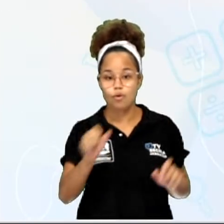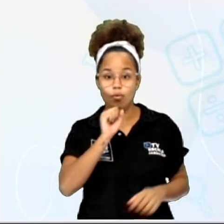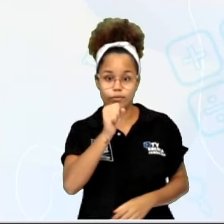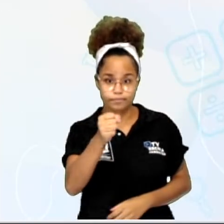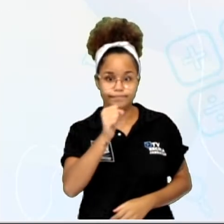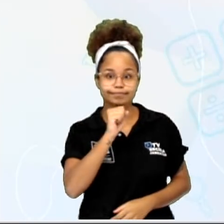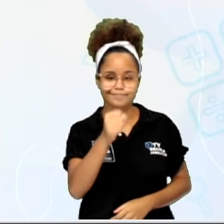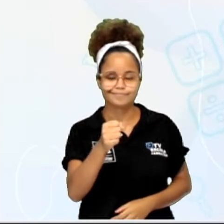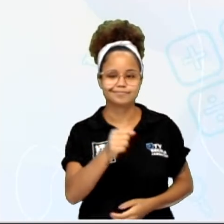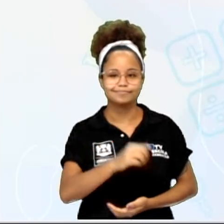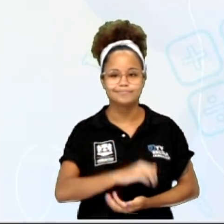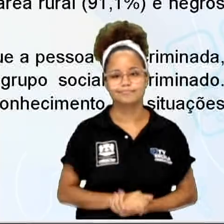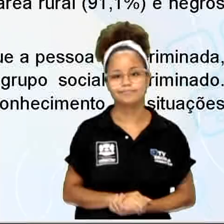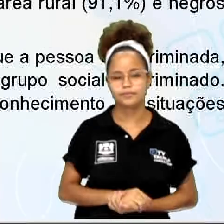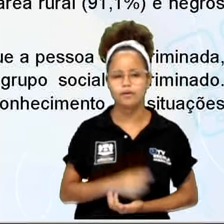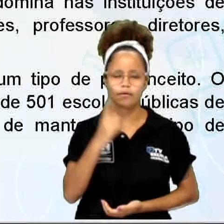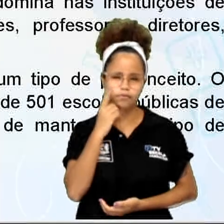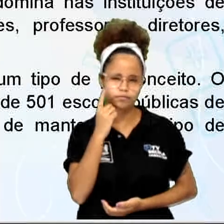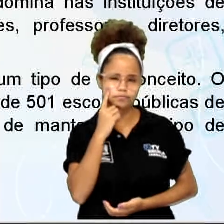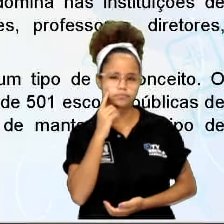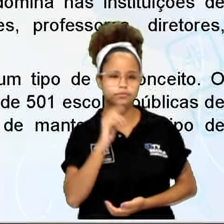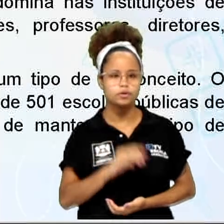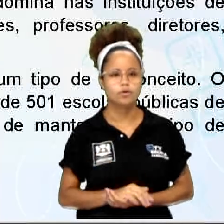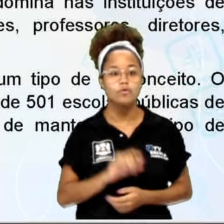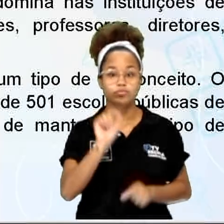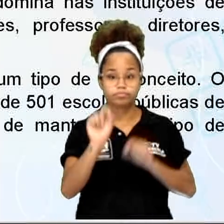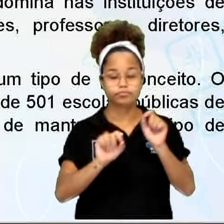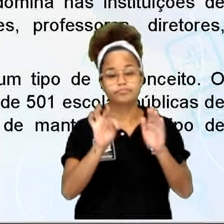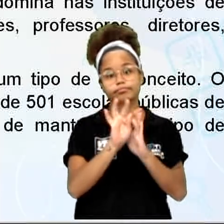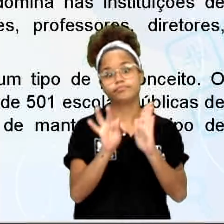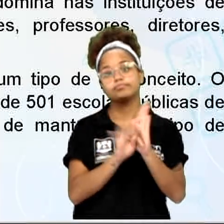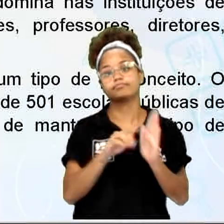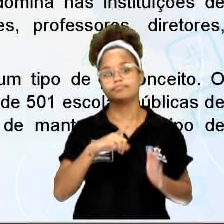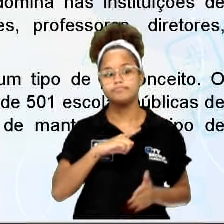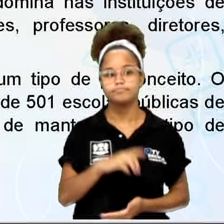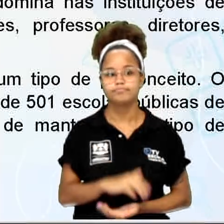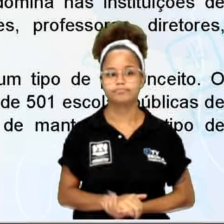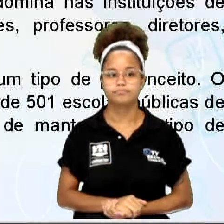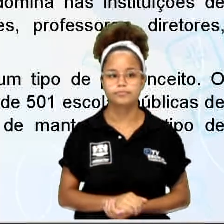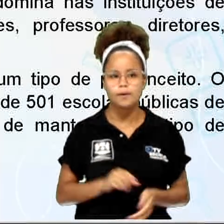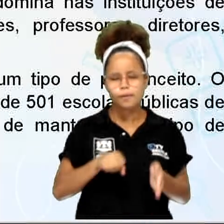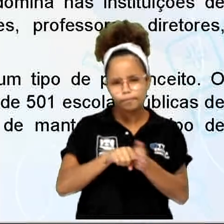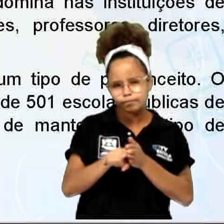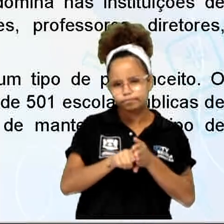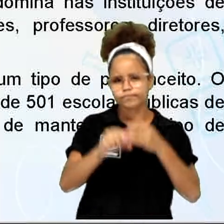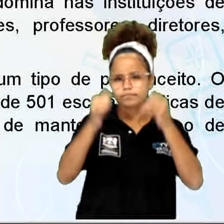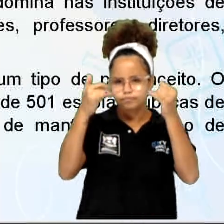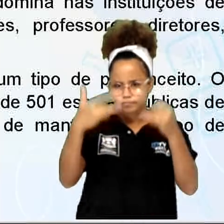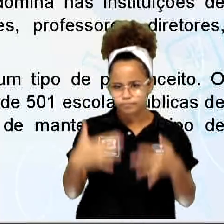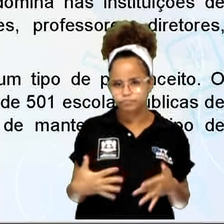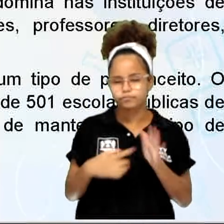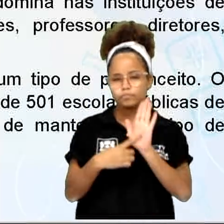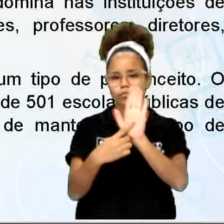né? Vamos lá dar uma olhadinha aí no que o texto traz para a gente. Pesquisa revela que